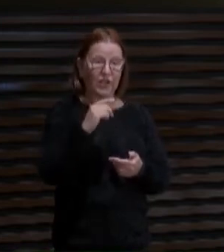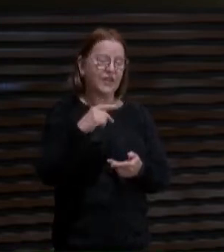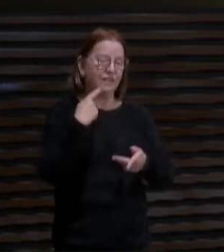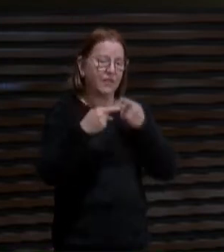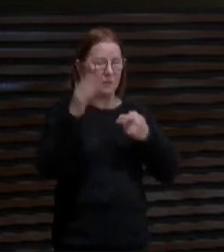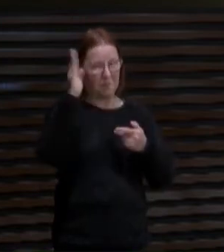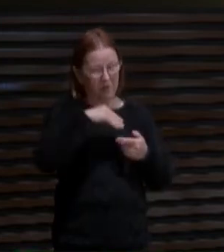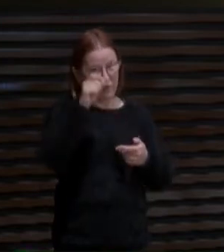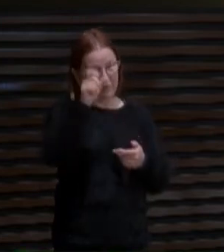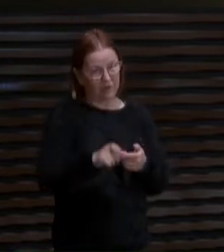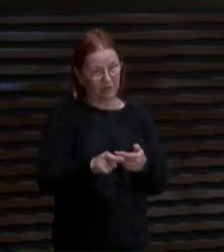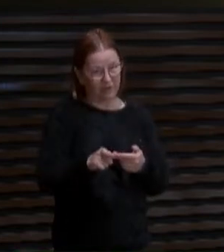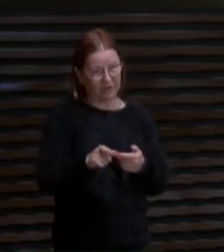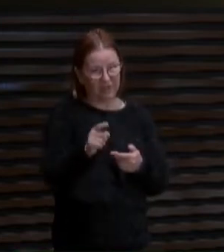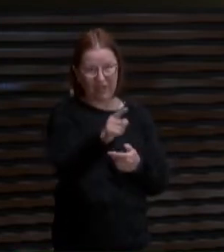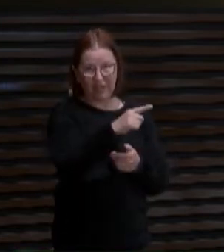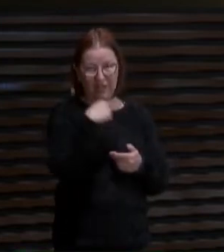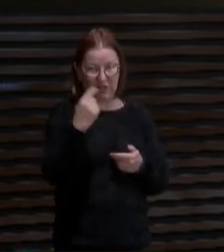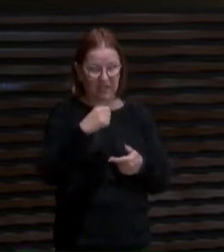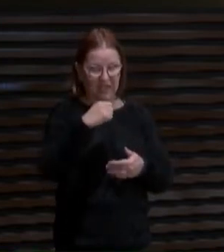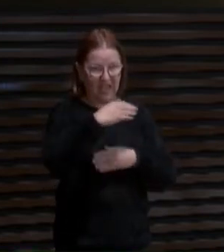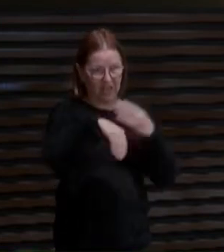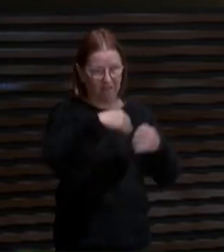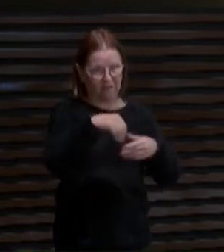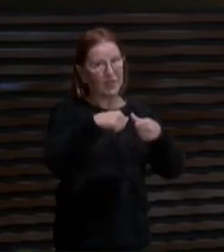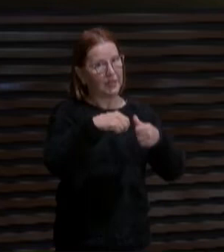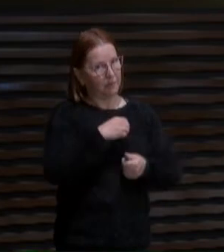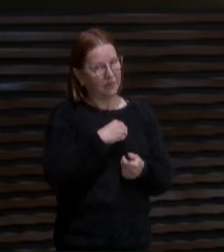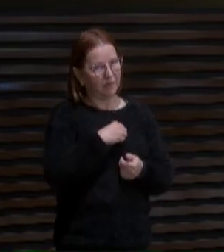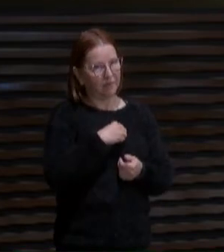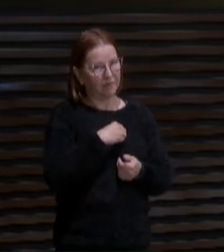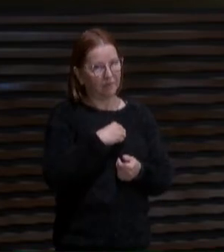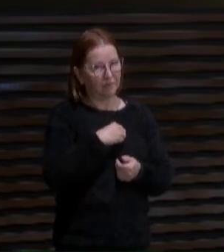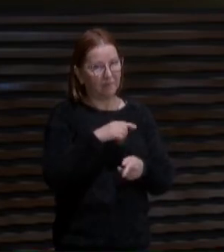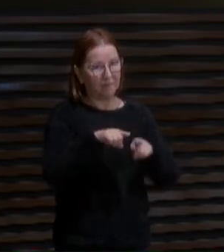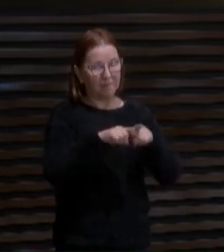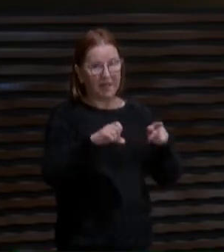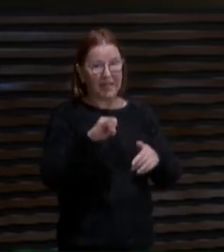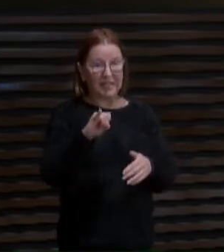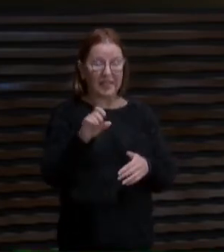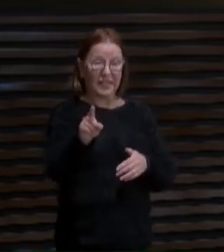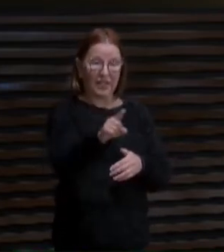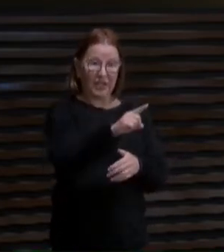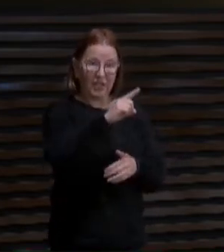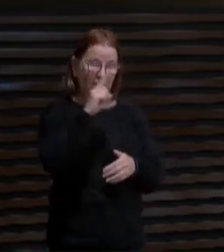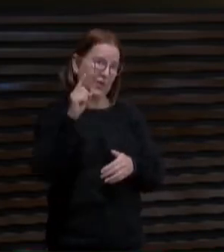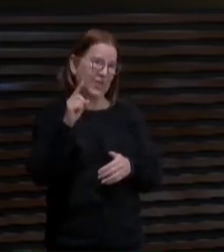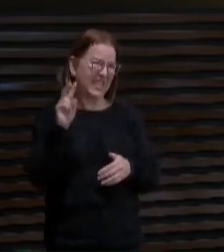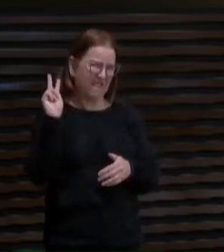envolvidos com esse pecado mas quando por outro lado somos vítimas da maledicência de outrem